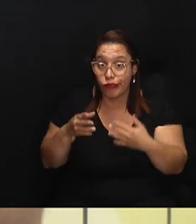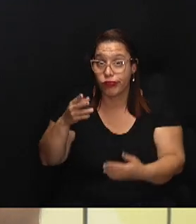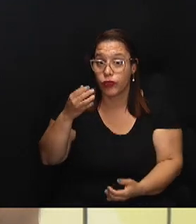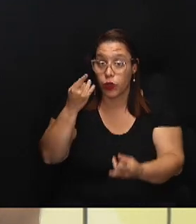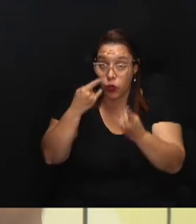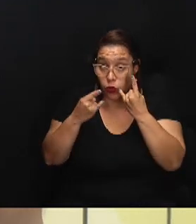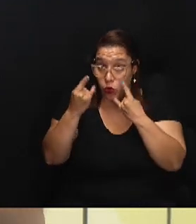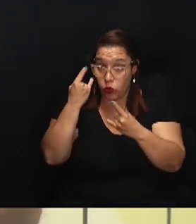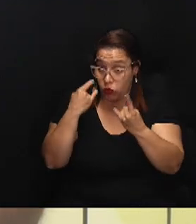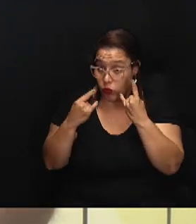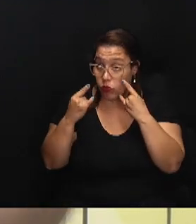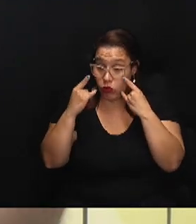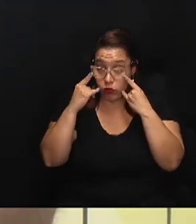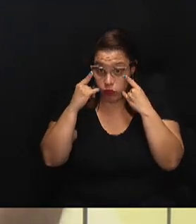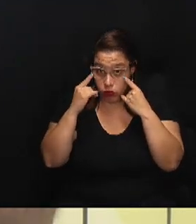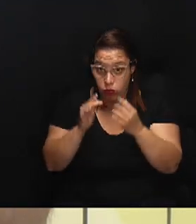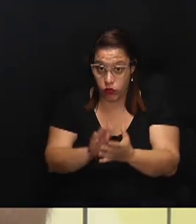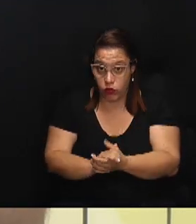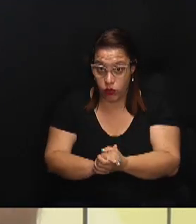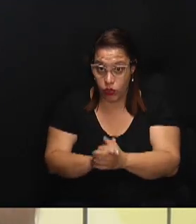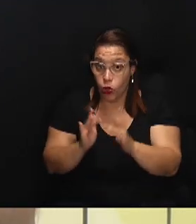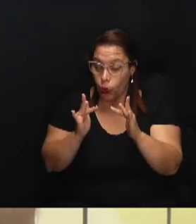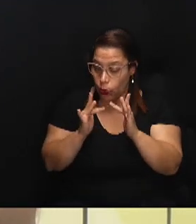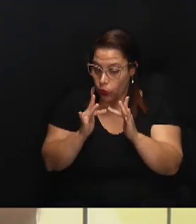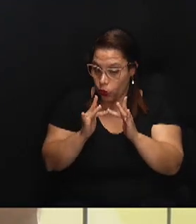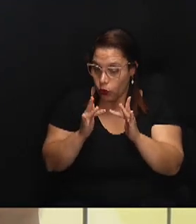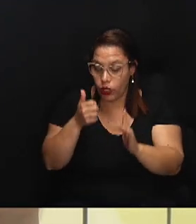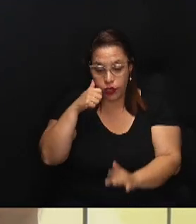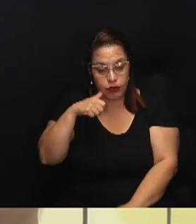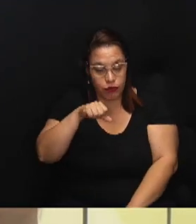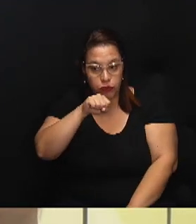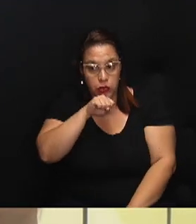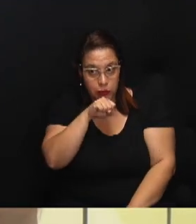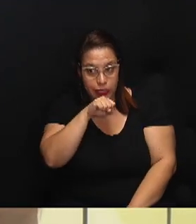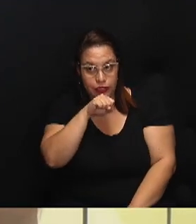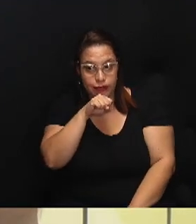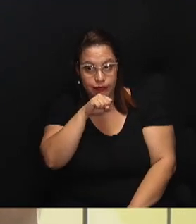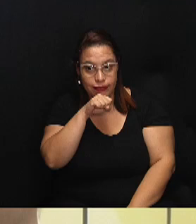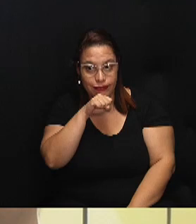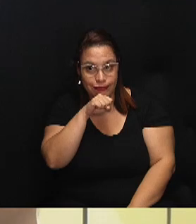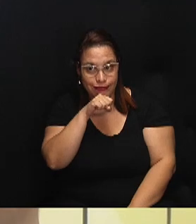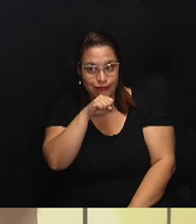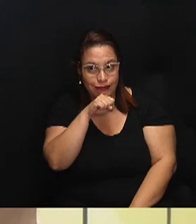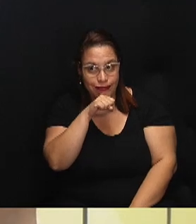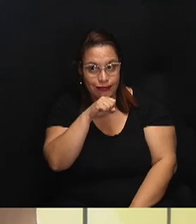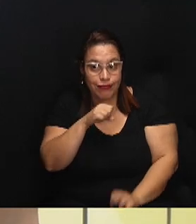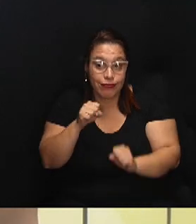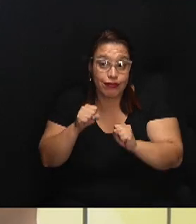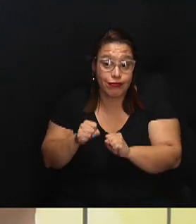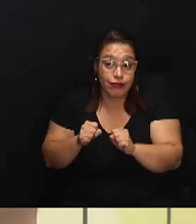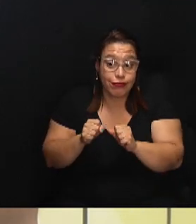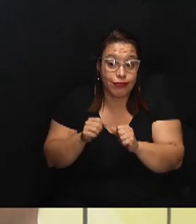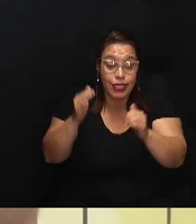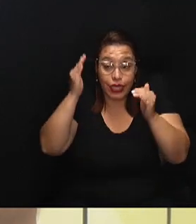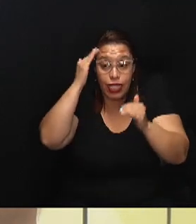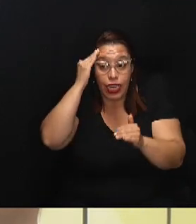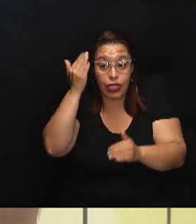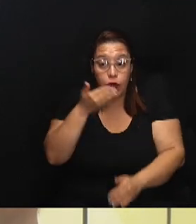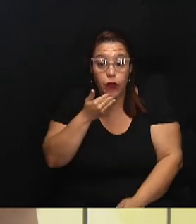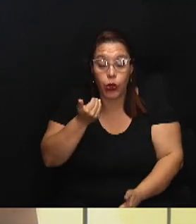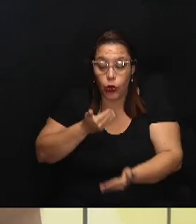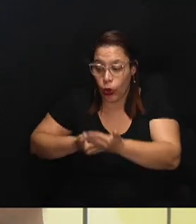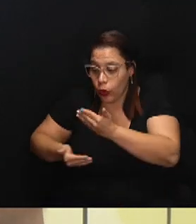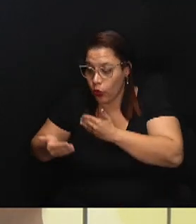interessante também essa questão do contato entre as mães, né, porque elas realmente podem se entender melhor, né?